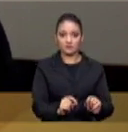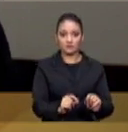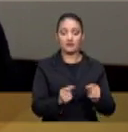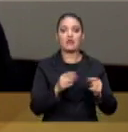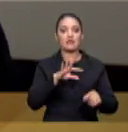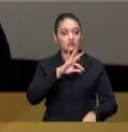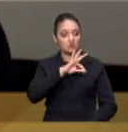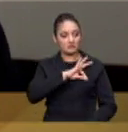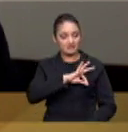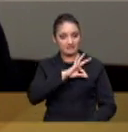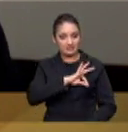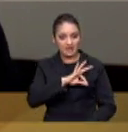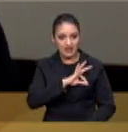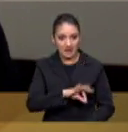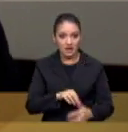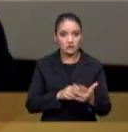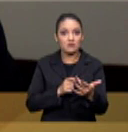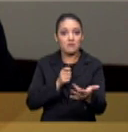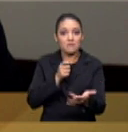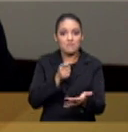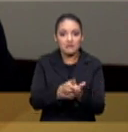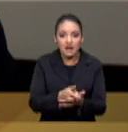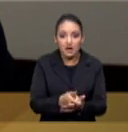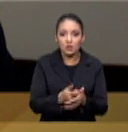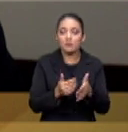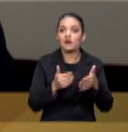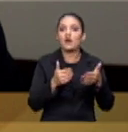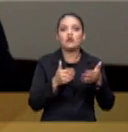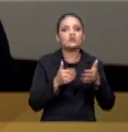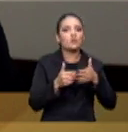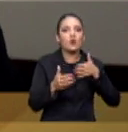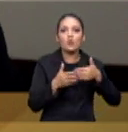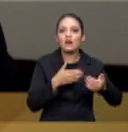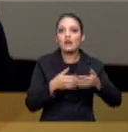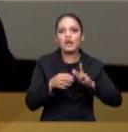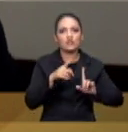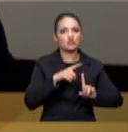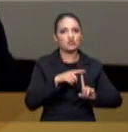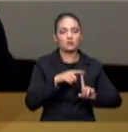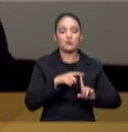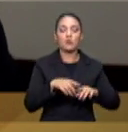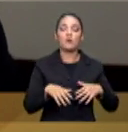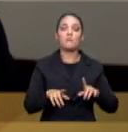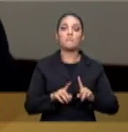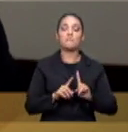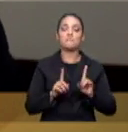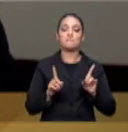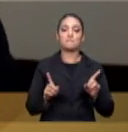sobre rendimentos pagos a qualquer título. E